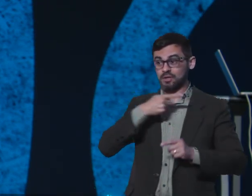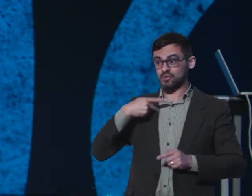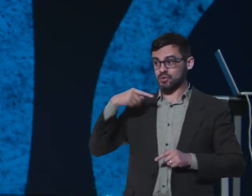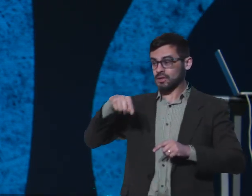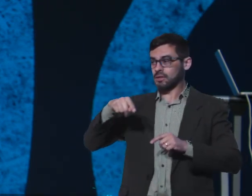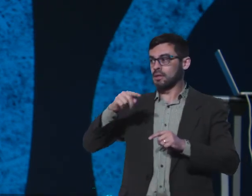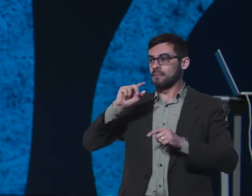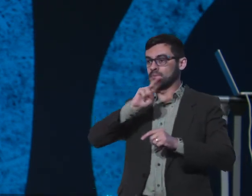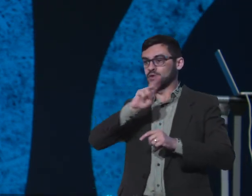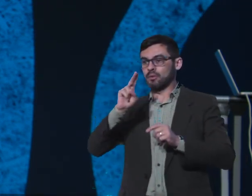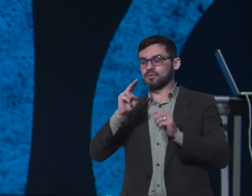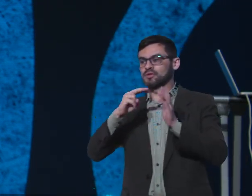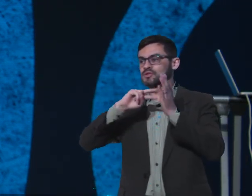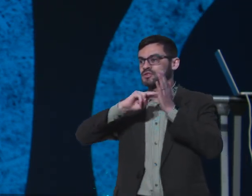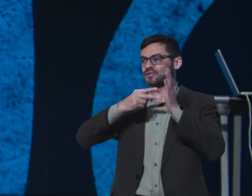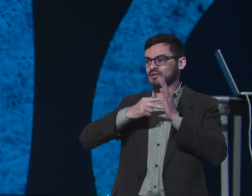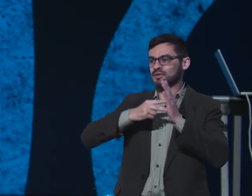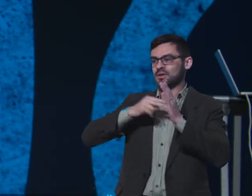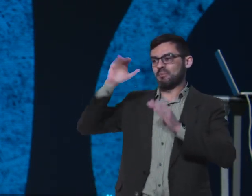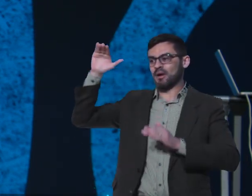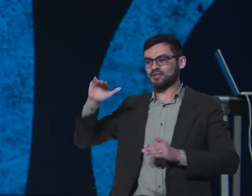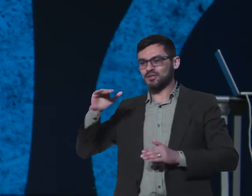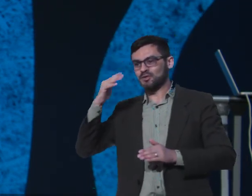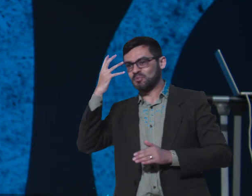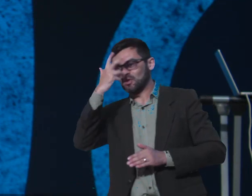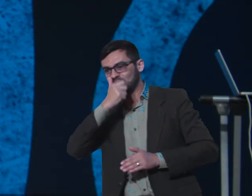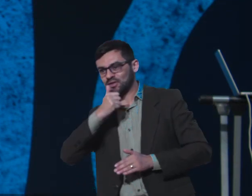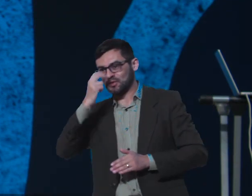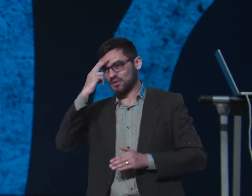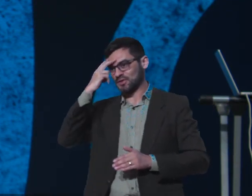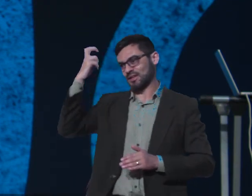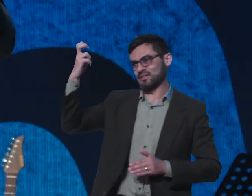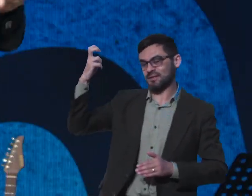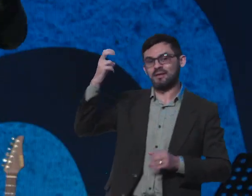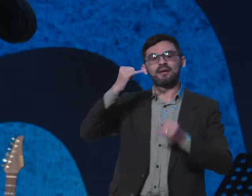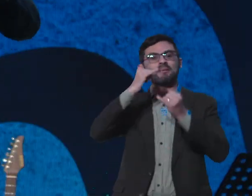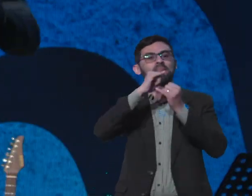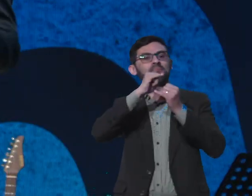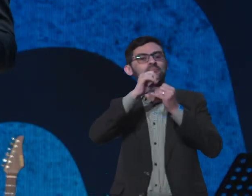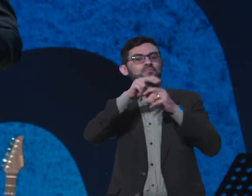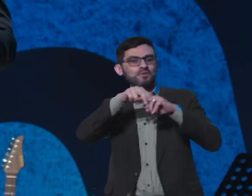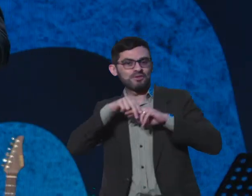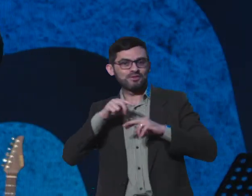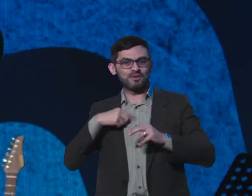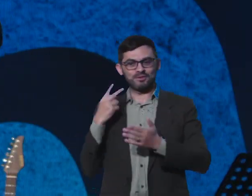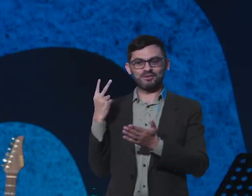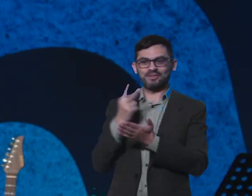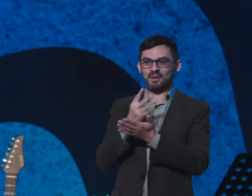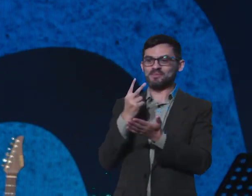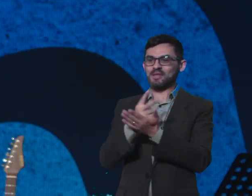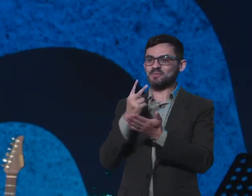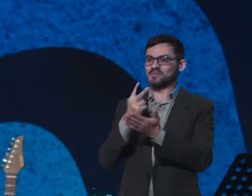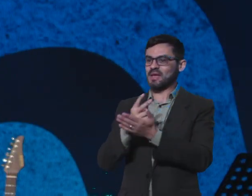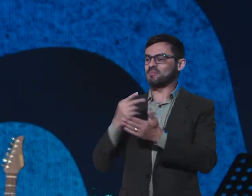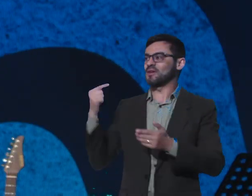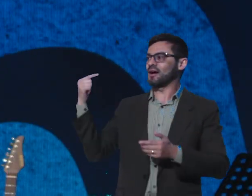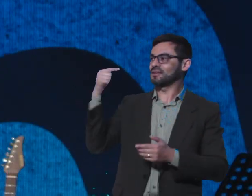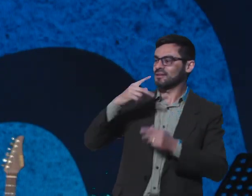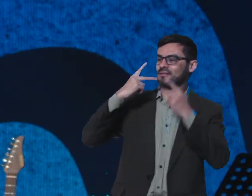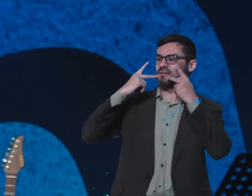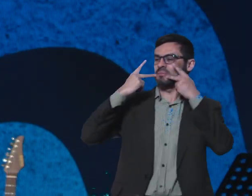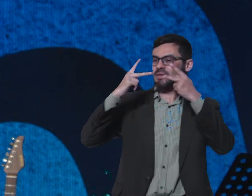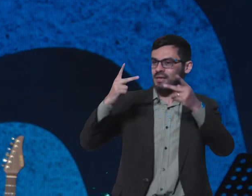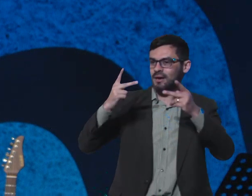nome significa baixinho, bonito e inteligente. Vai ver que é por isso que eu sempre estou aqui falando com vocês, ou